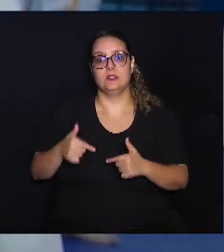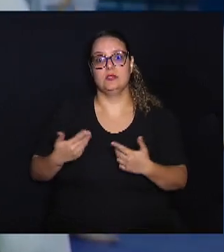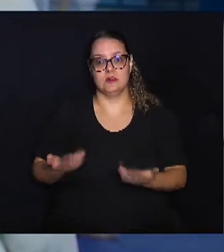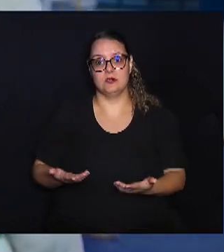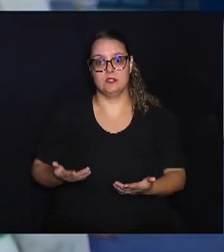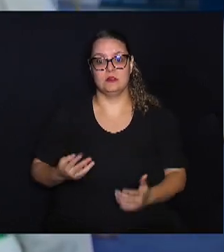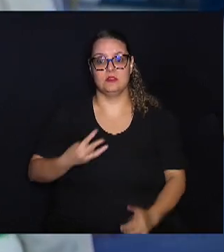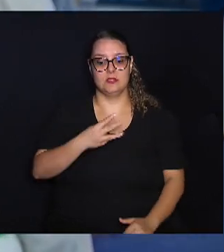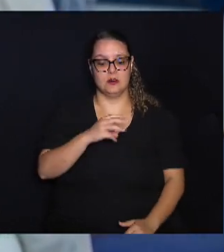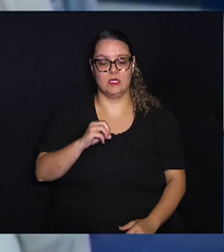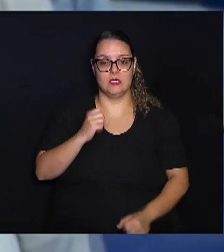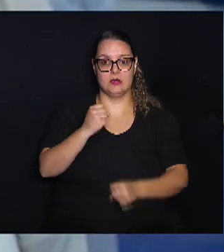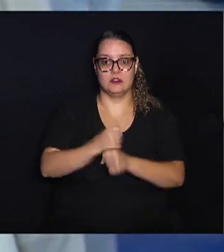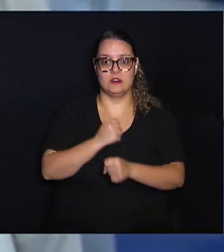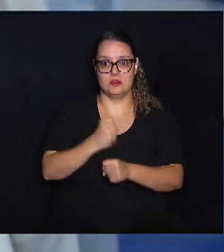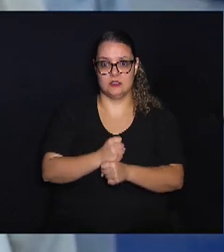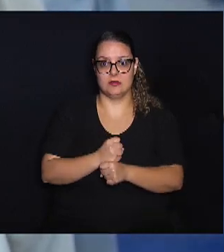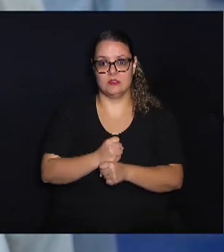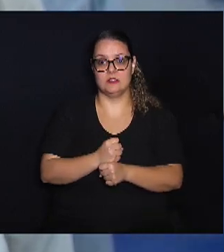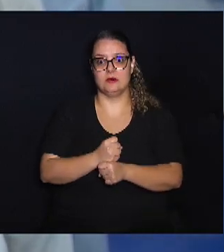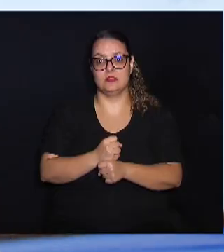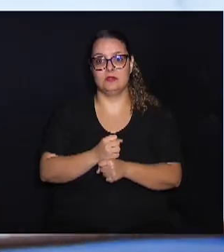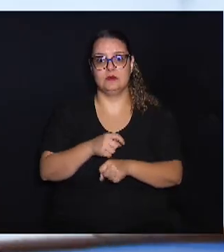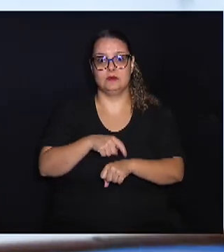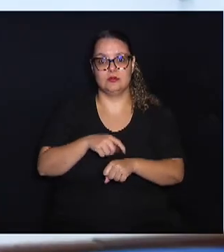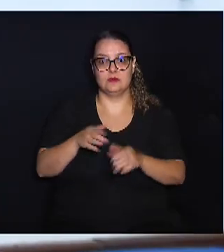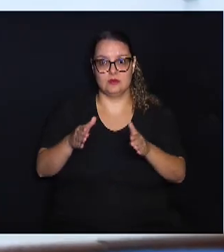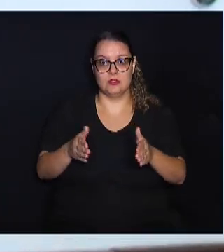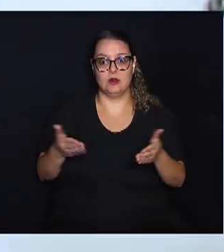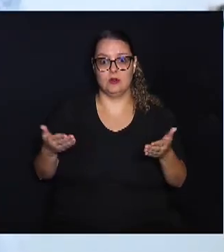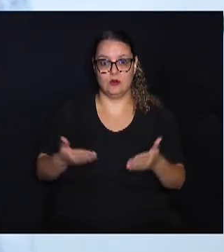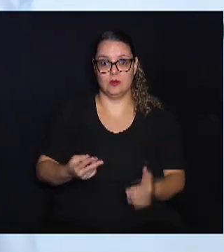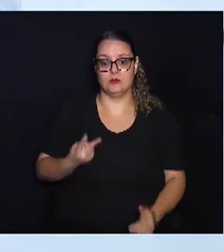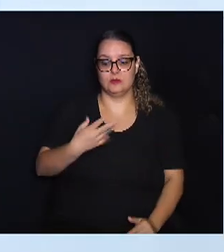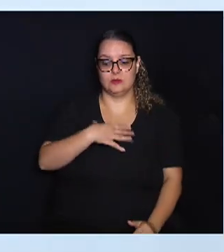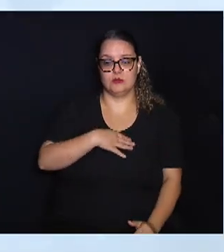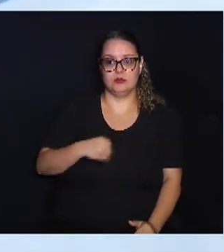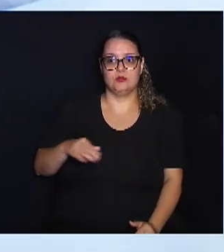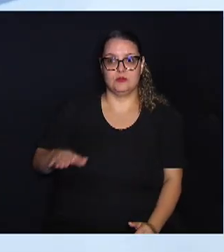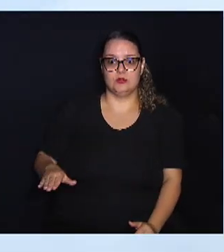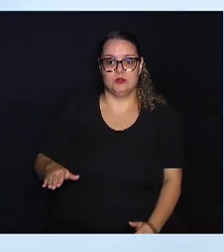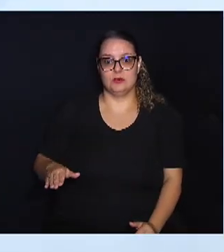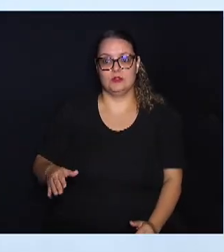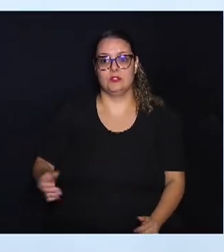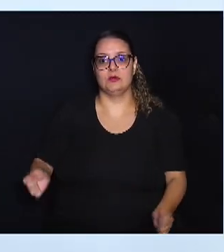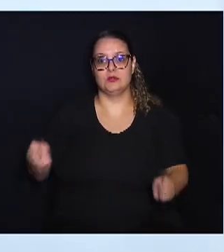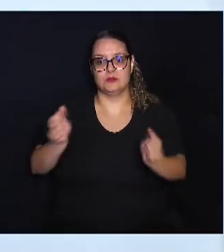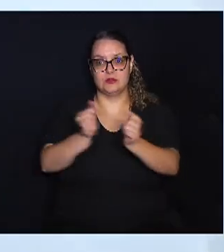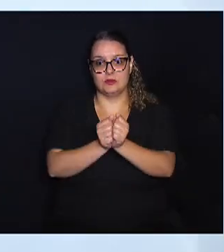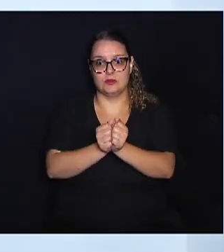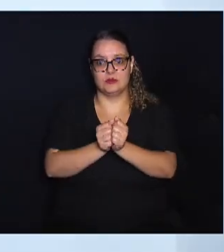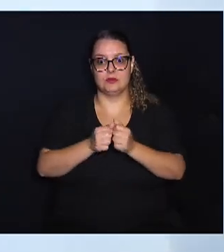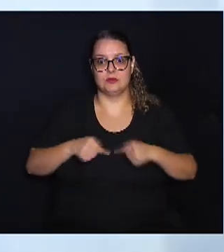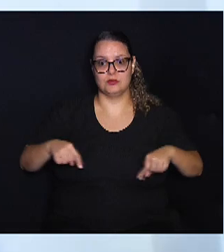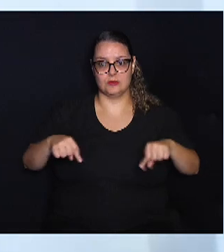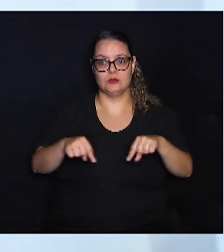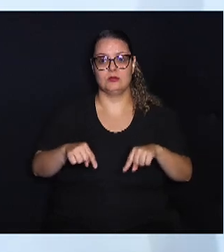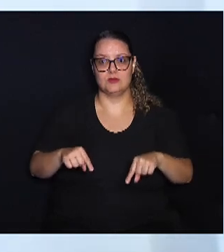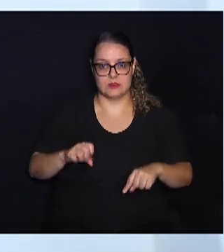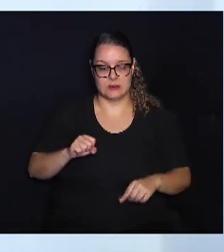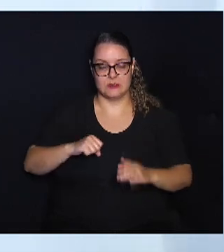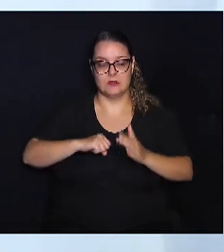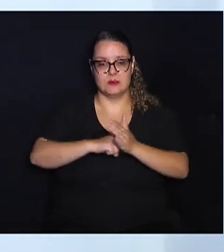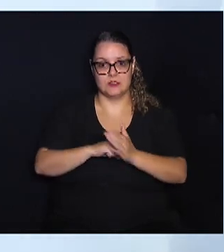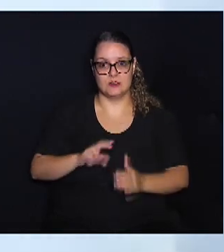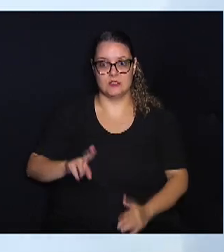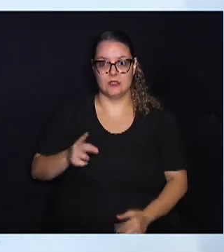30 anos de uma lacuna aí. Hoje, eu com 2 filhos pequenos, trouxe meus filhos pro dojo do Sensei Zusa e aí eu